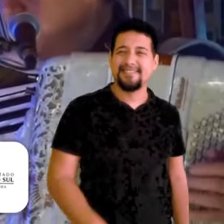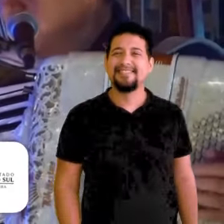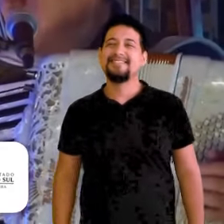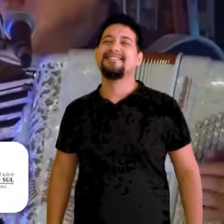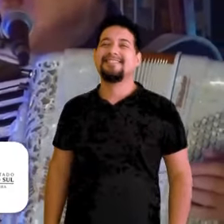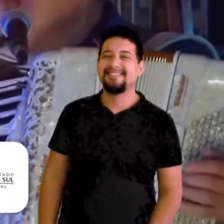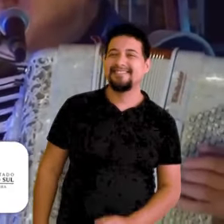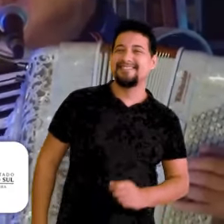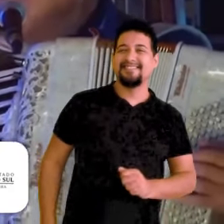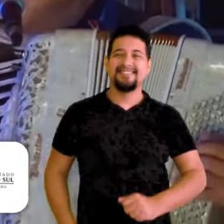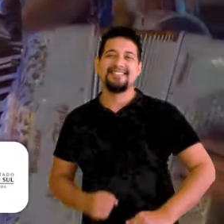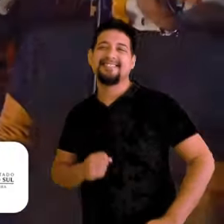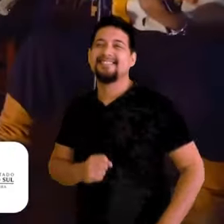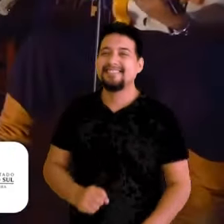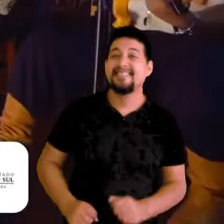nasceu.